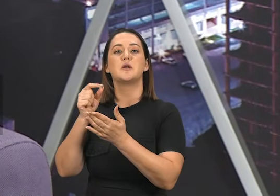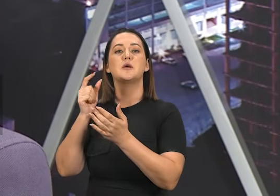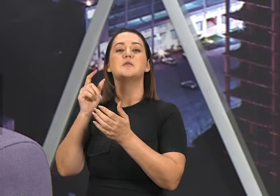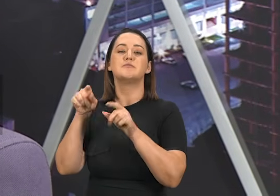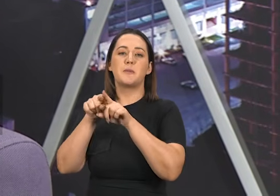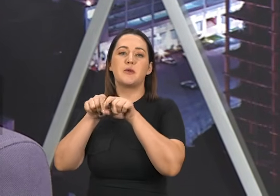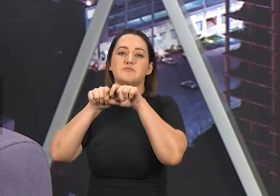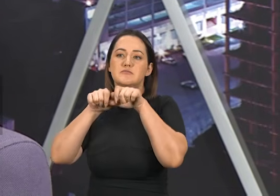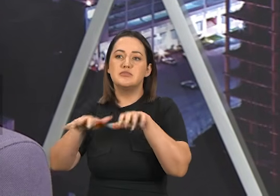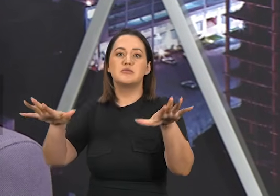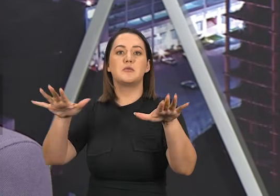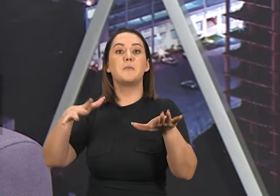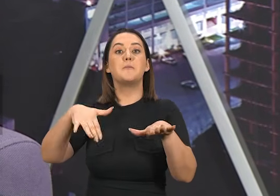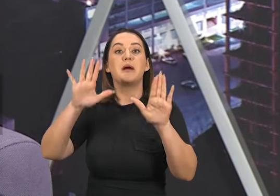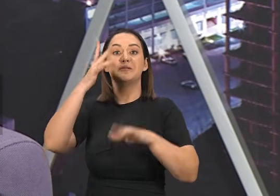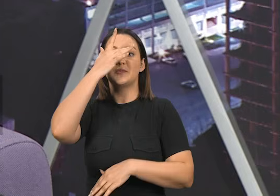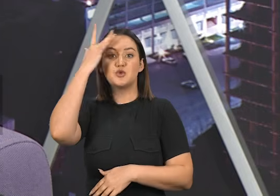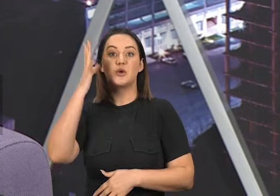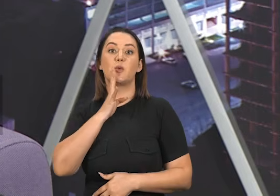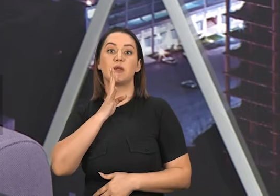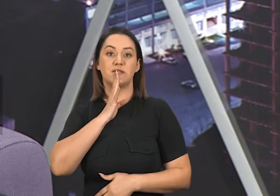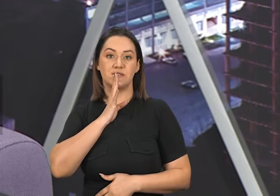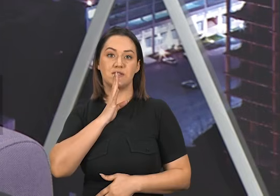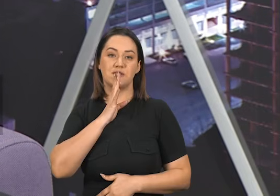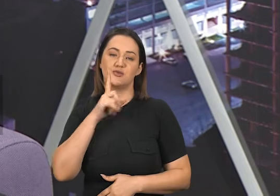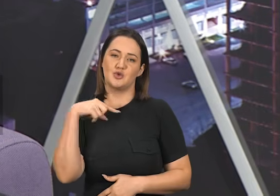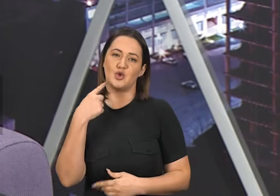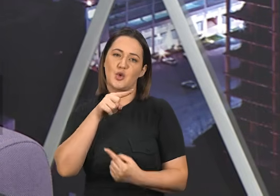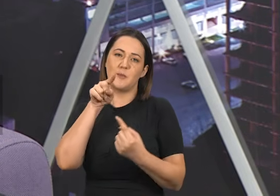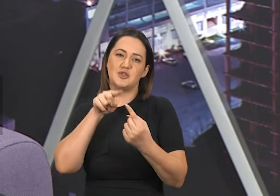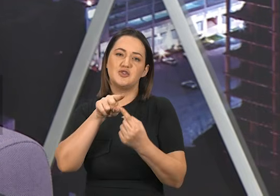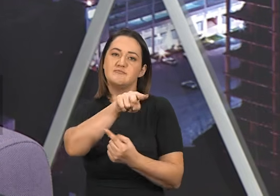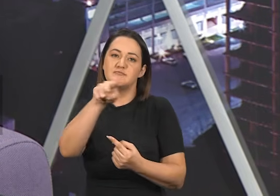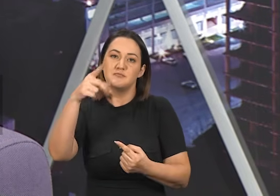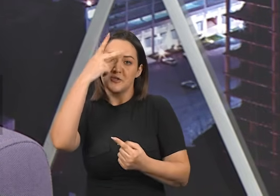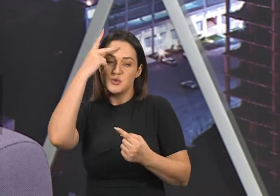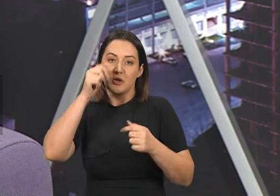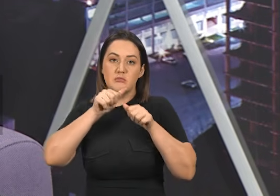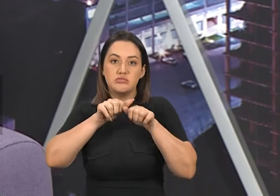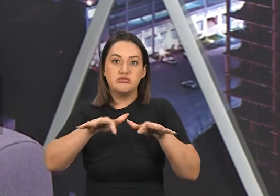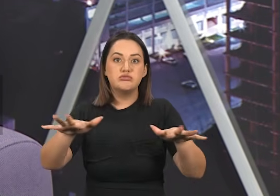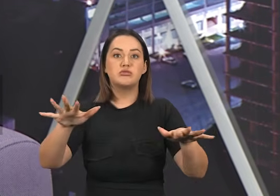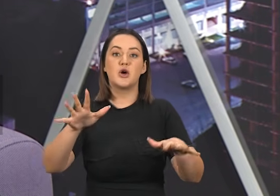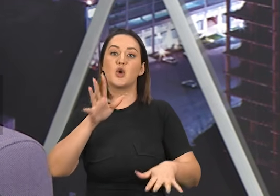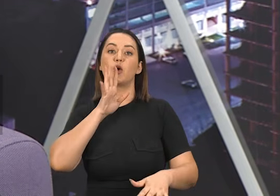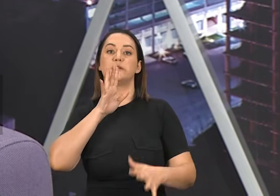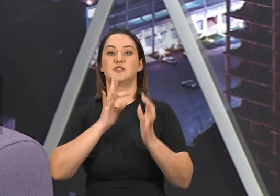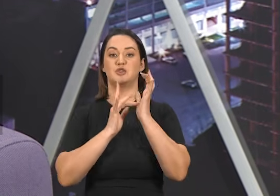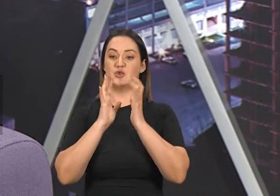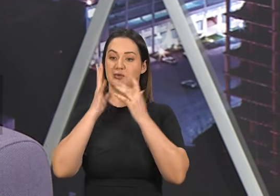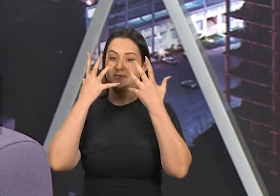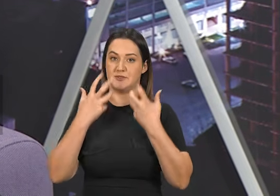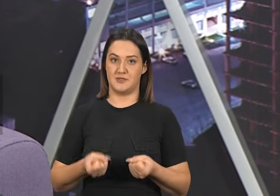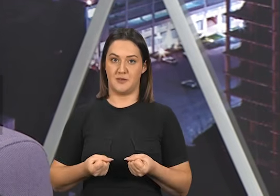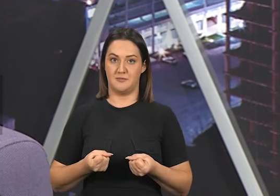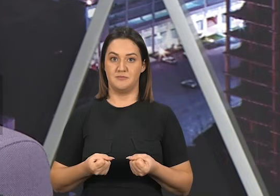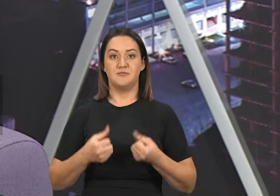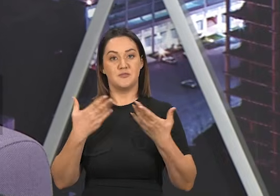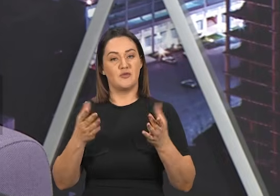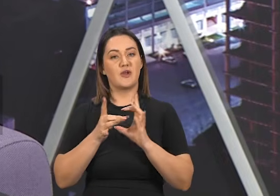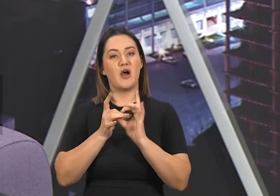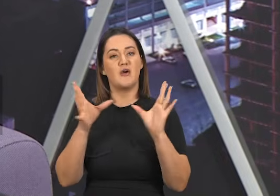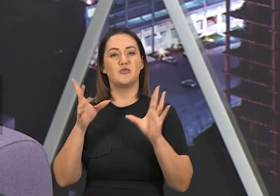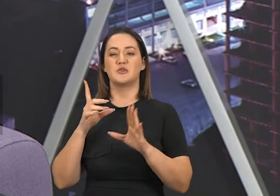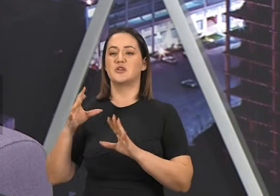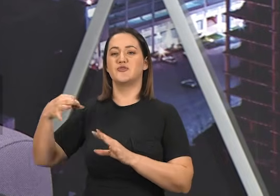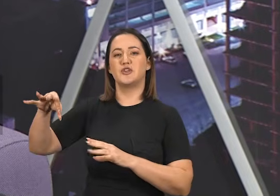de pessoas com a palavra de Deus. Esse é o nosso único objetivo, tá bom? Por isso, vai lá, se inscreva,